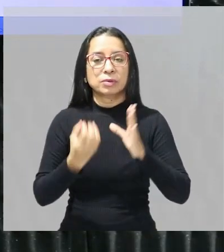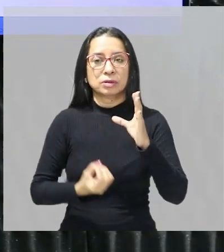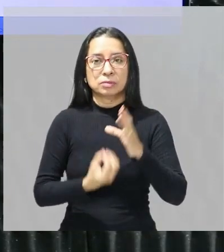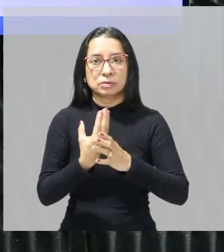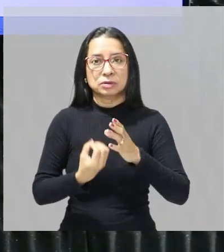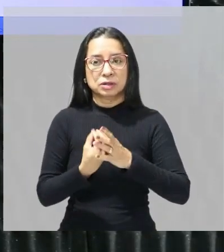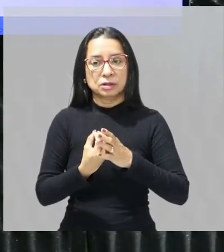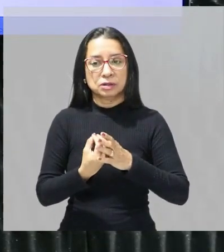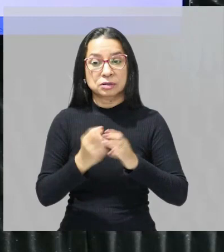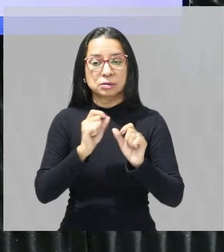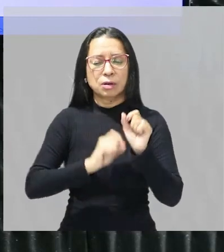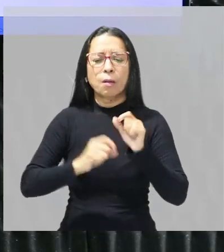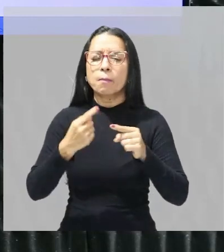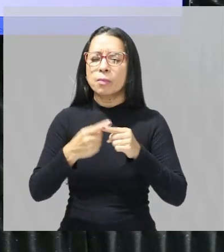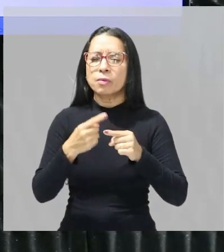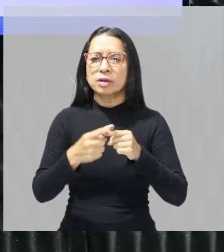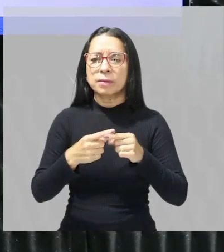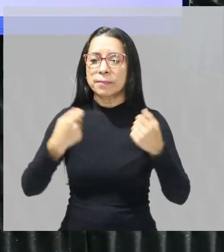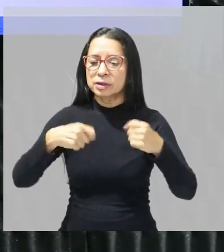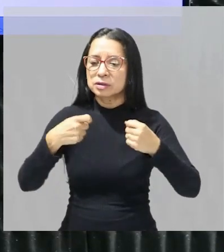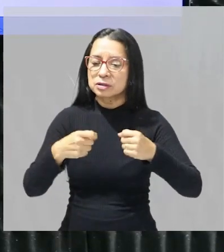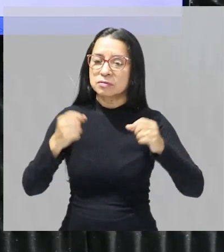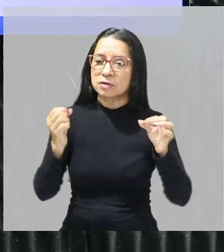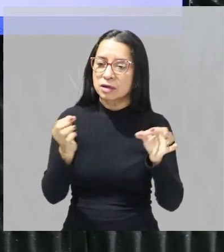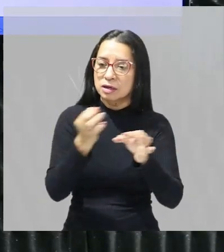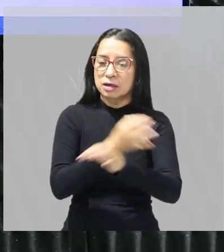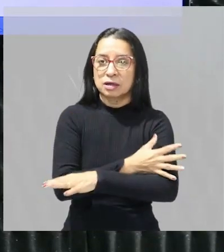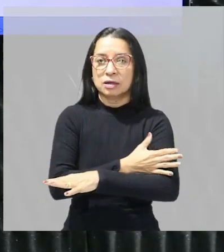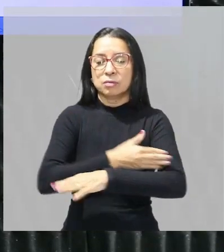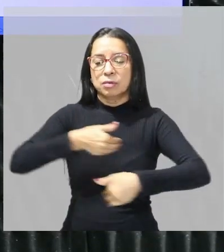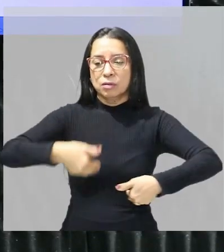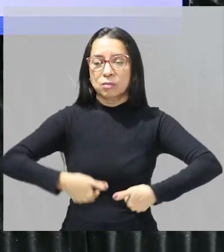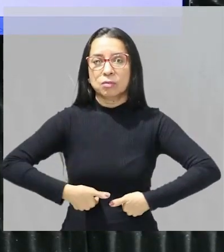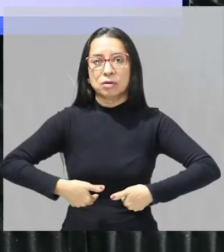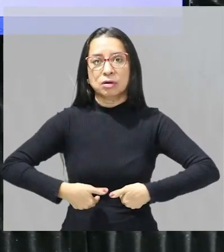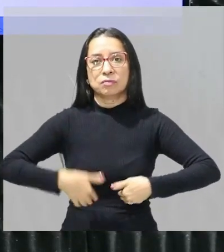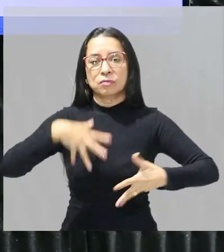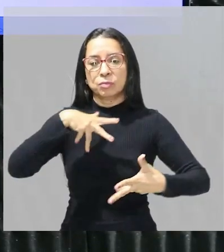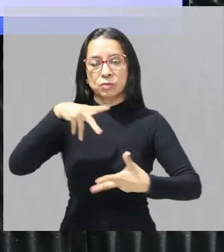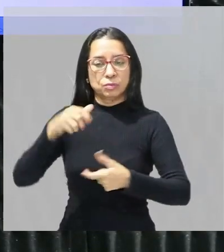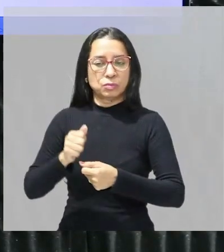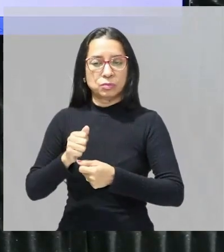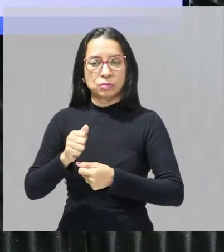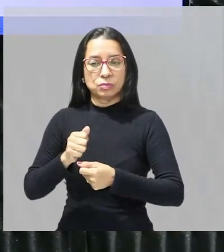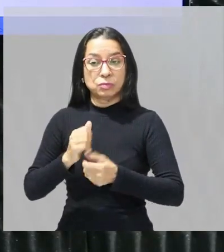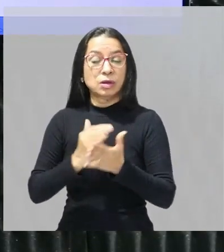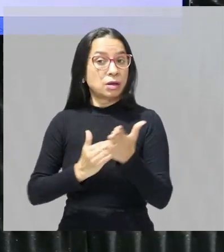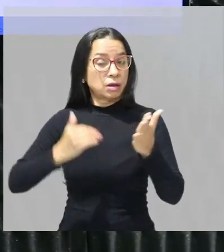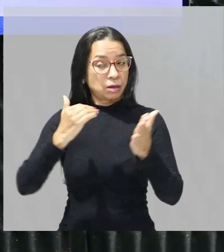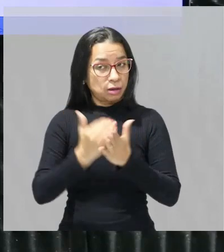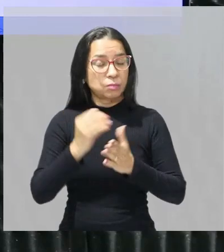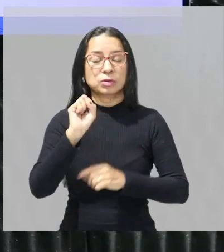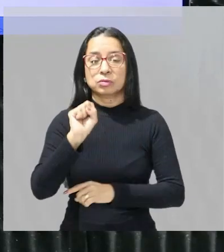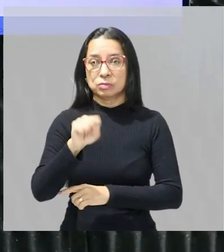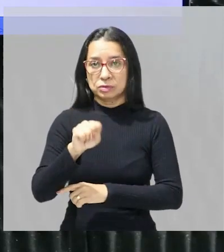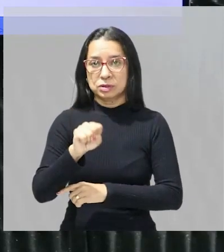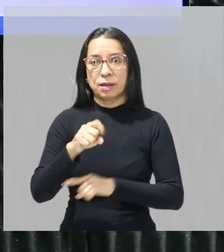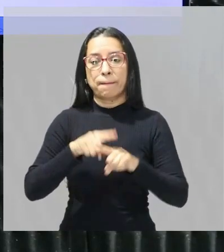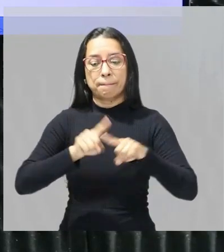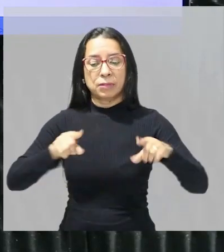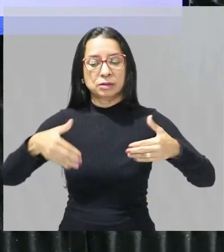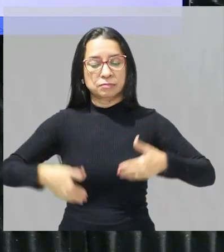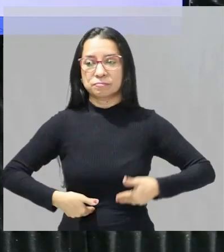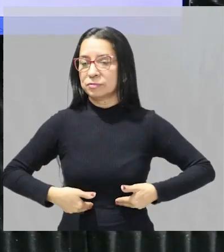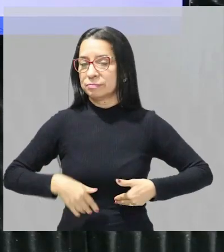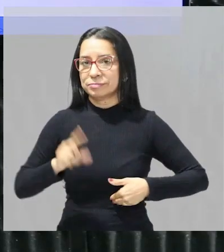com a fome no mundo. De fato, tá certo, a produtividade aumentou, mas a fome não acabou. A ideia é justamente porque,